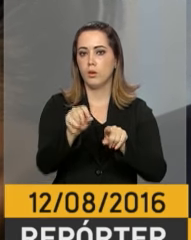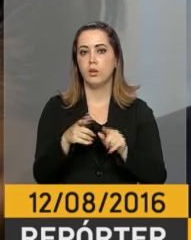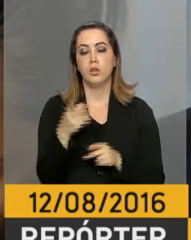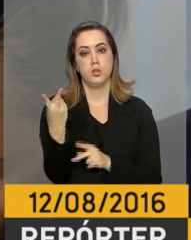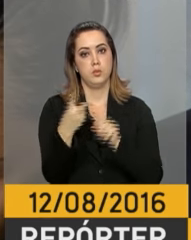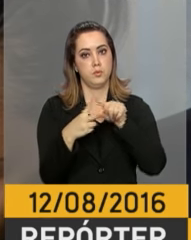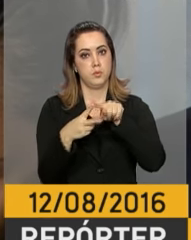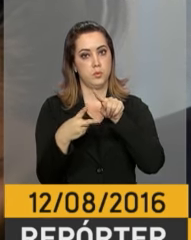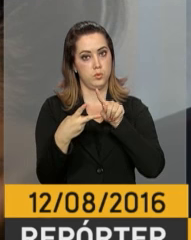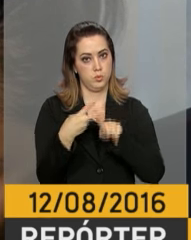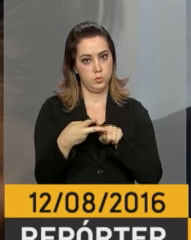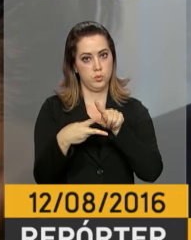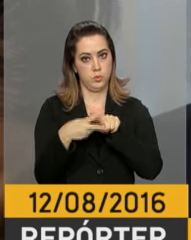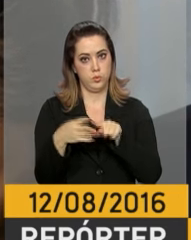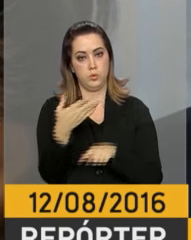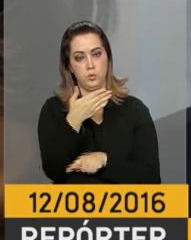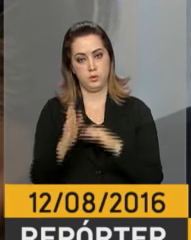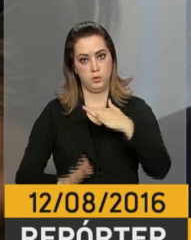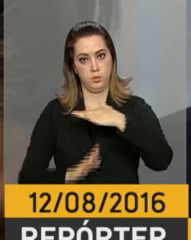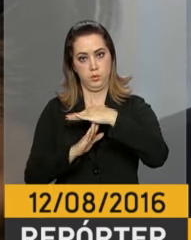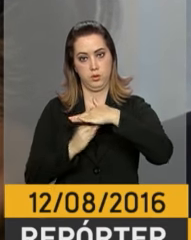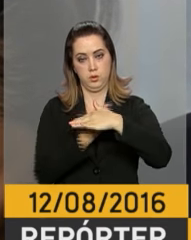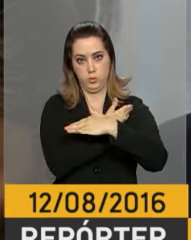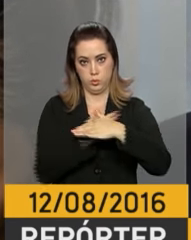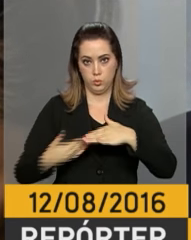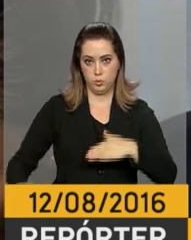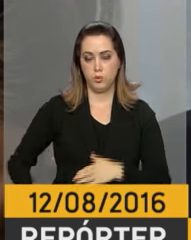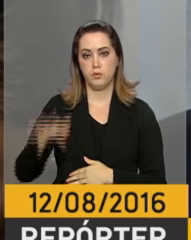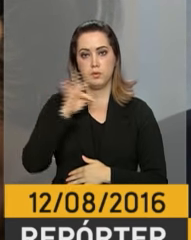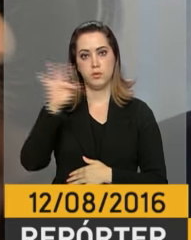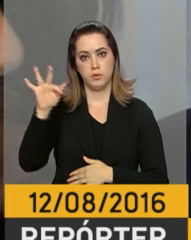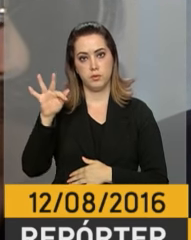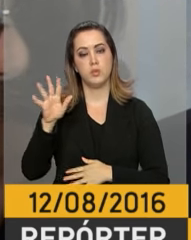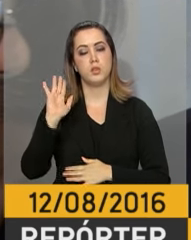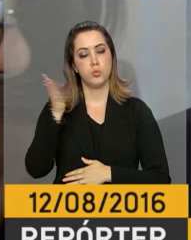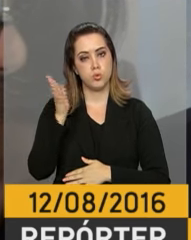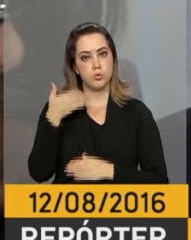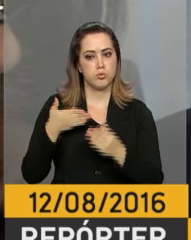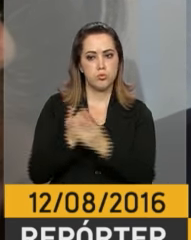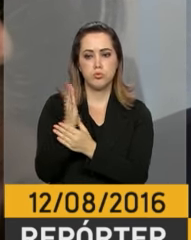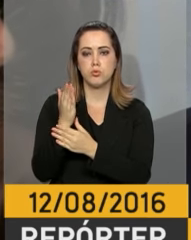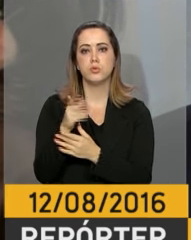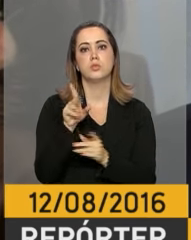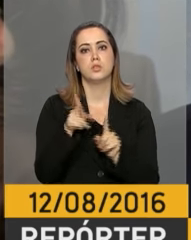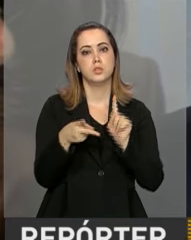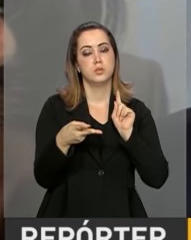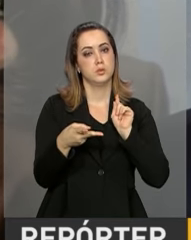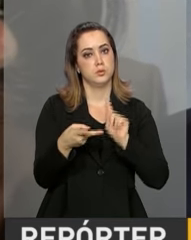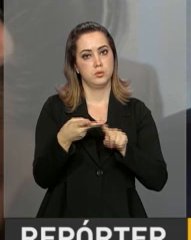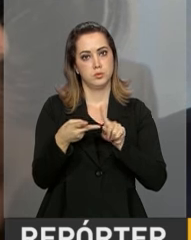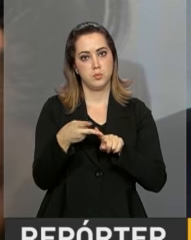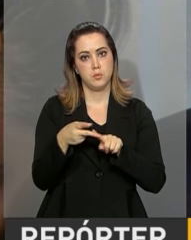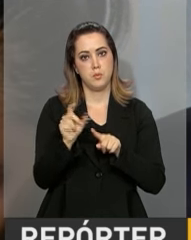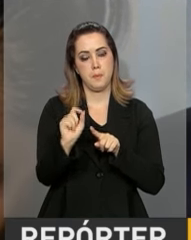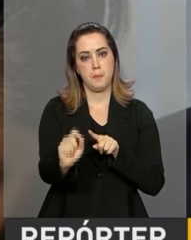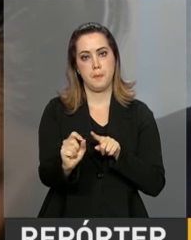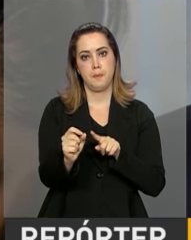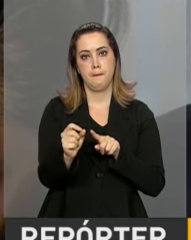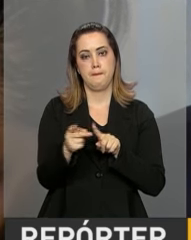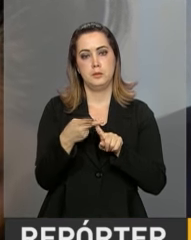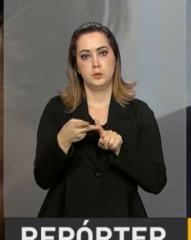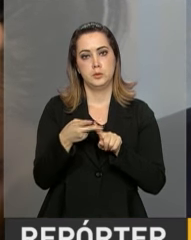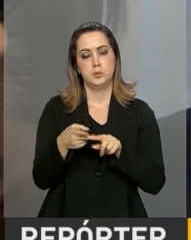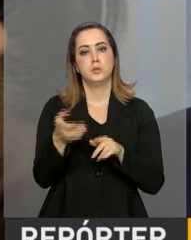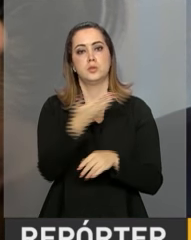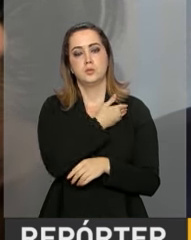federal e o teto estadual. O teto estadual já está aprovado em primeira votação na Câmara, tem alguns destaques para serem aprovados e,